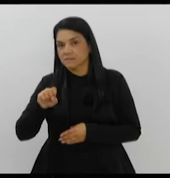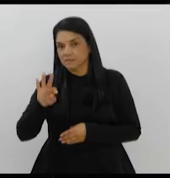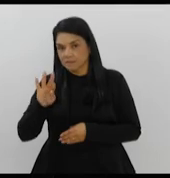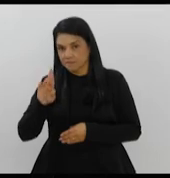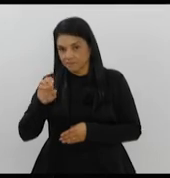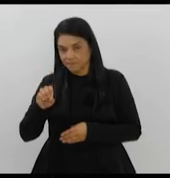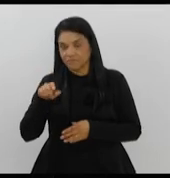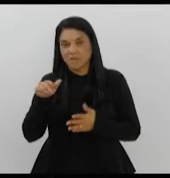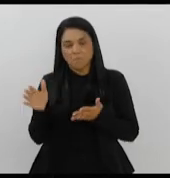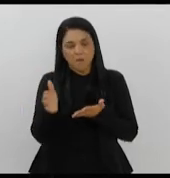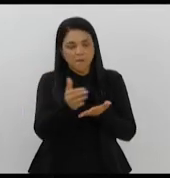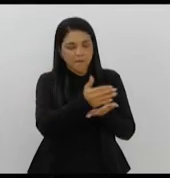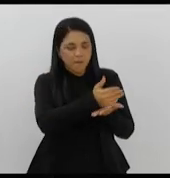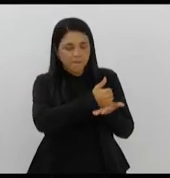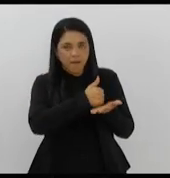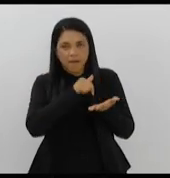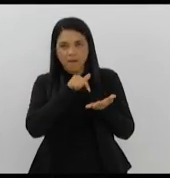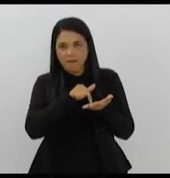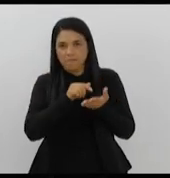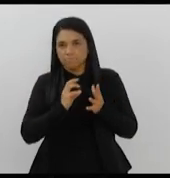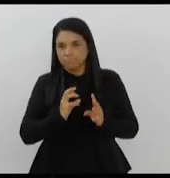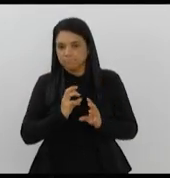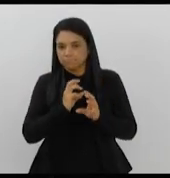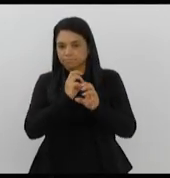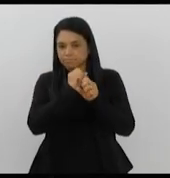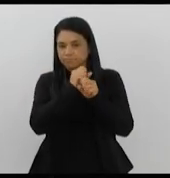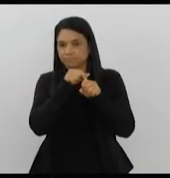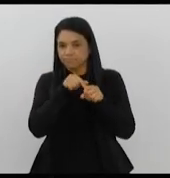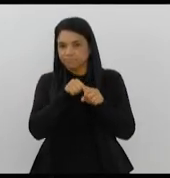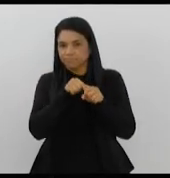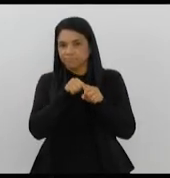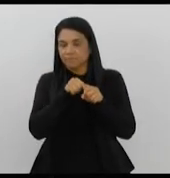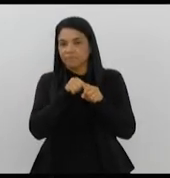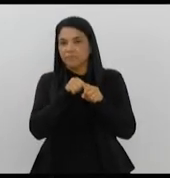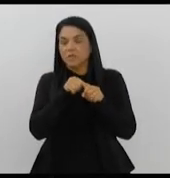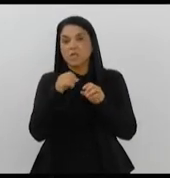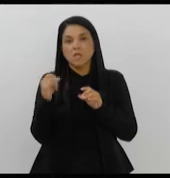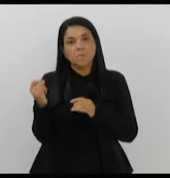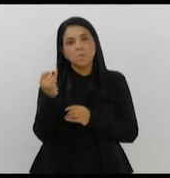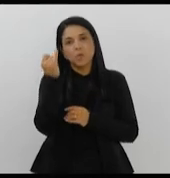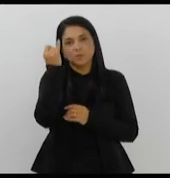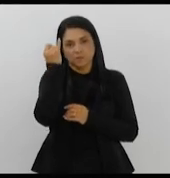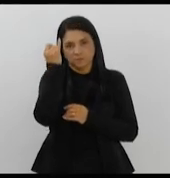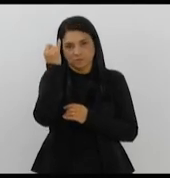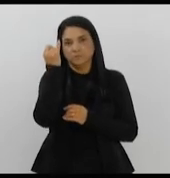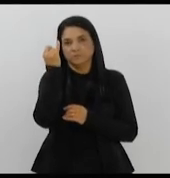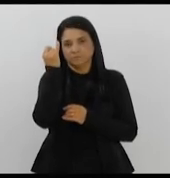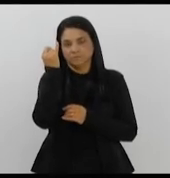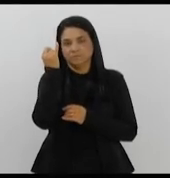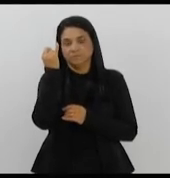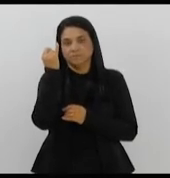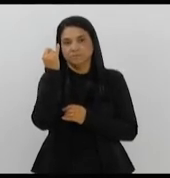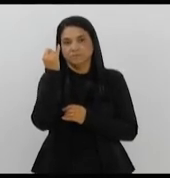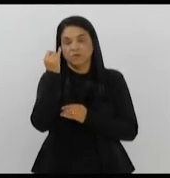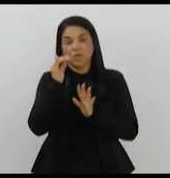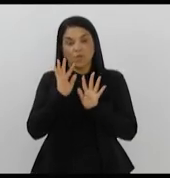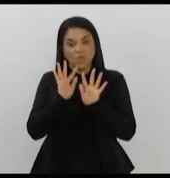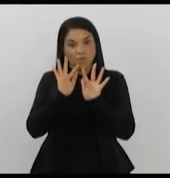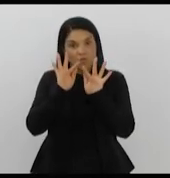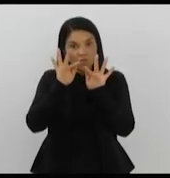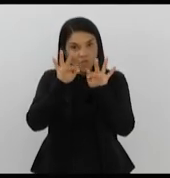de receita, senhoras e senhores, que julgo importante. No fim do